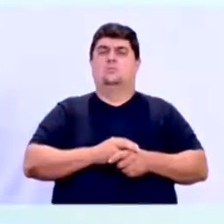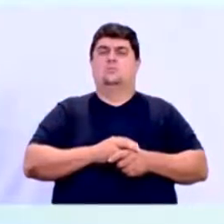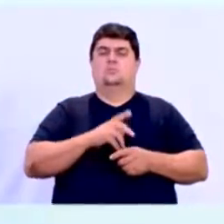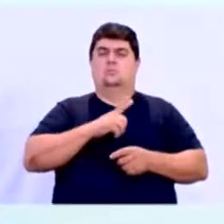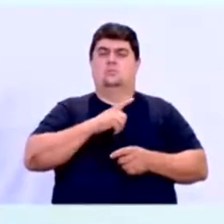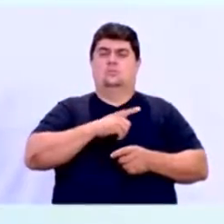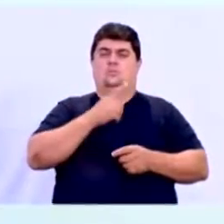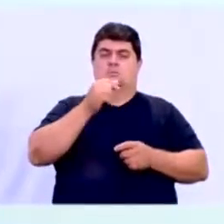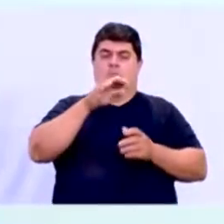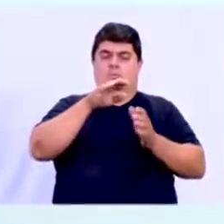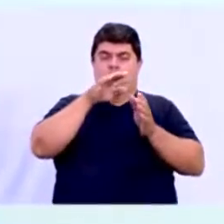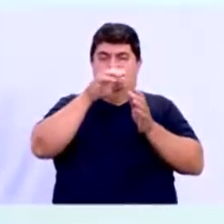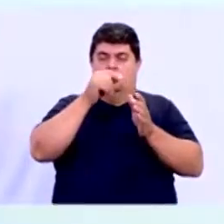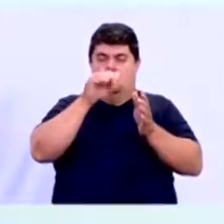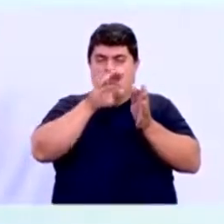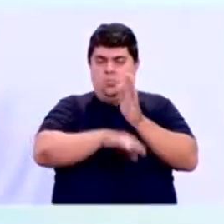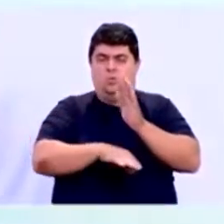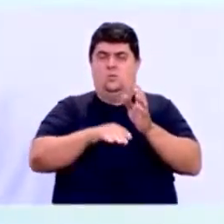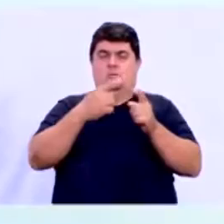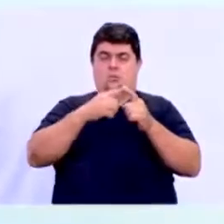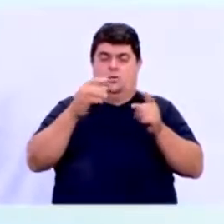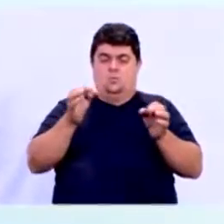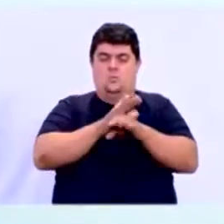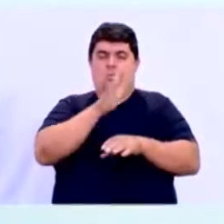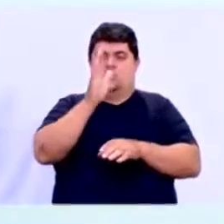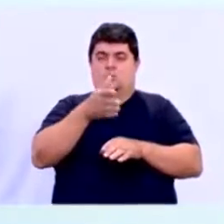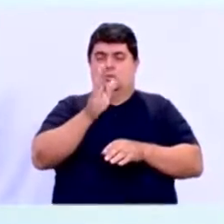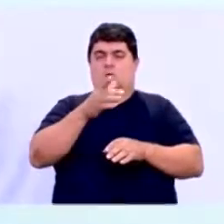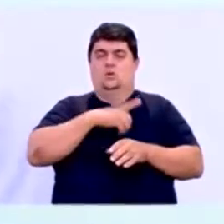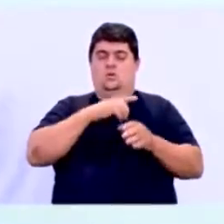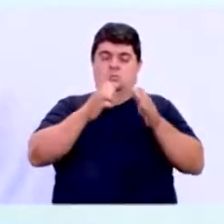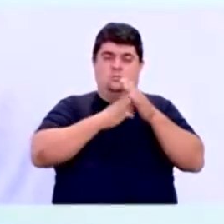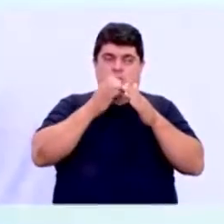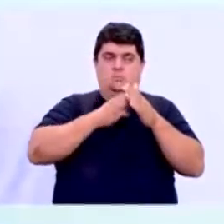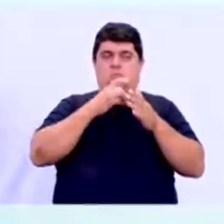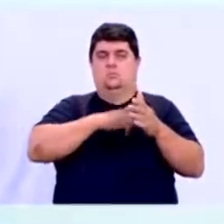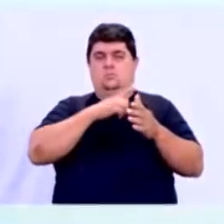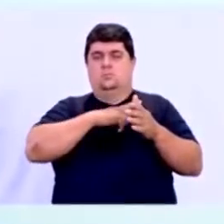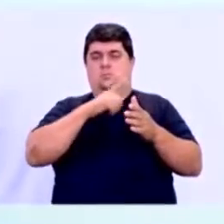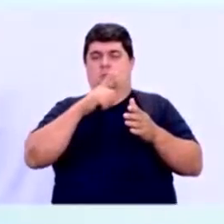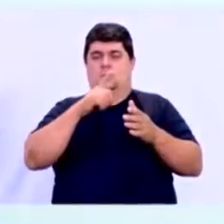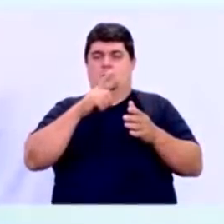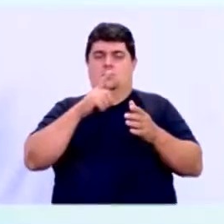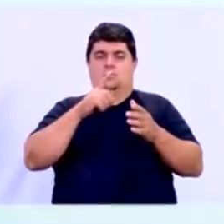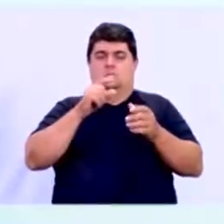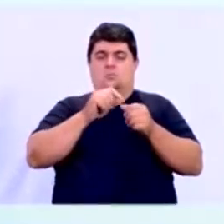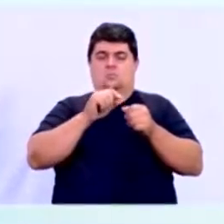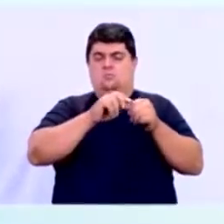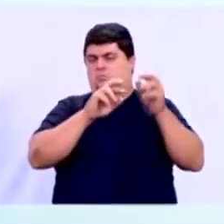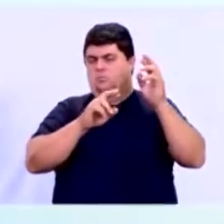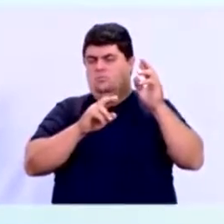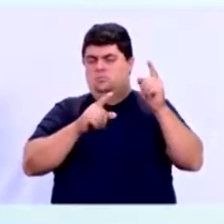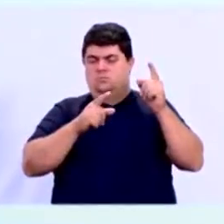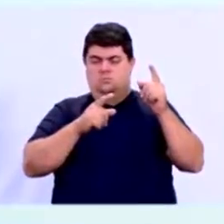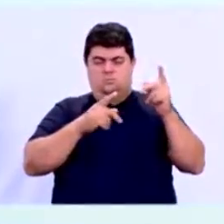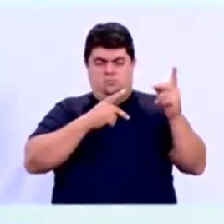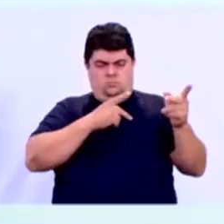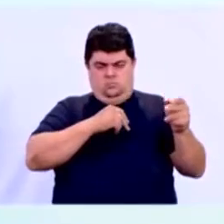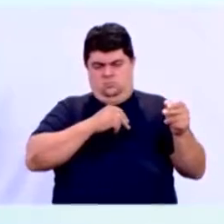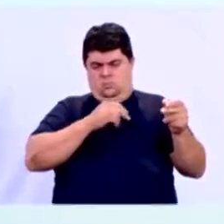baixar, né, da internet um plano pronto de uma empresa e que muitas vezes tem um ramo de atividade muito parecido com o